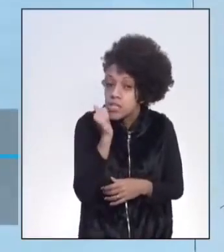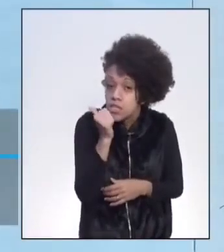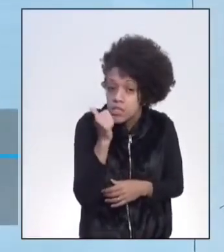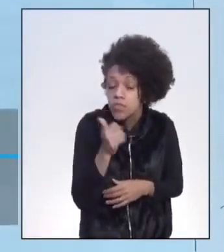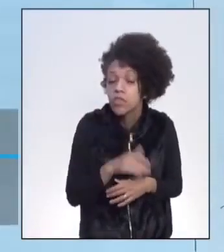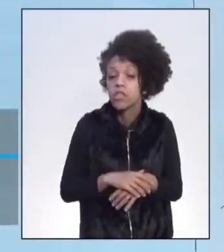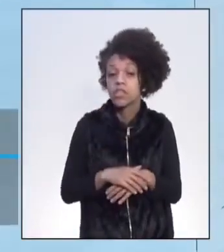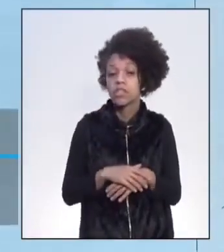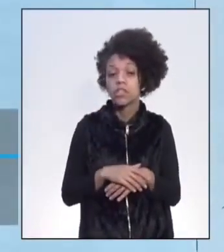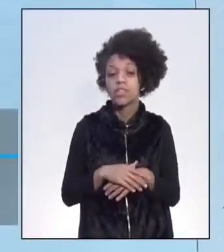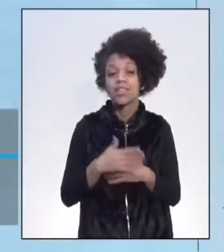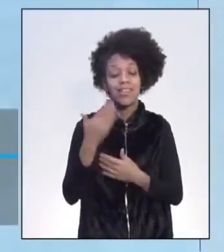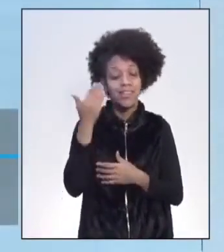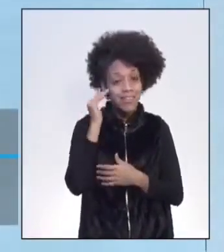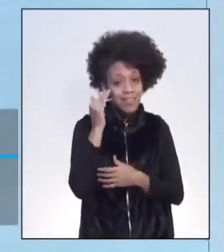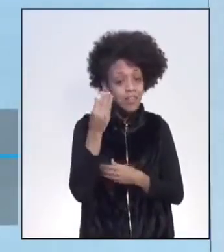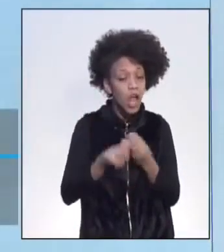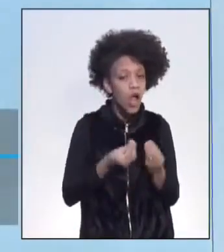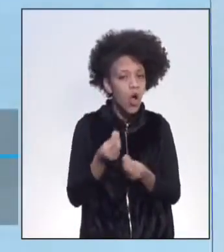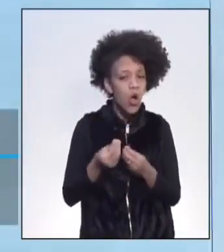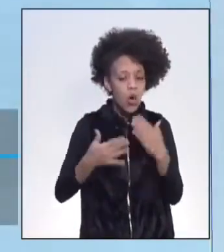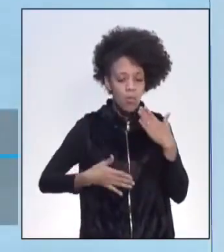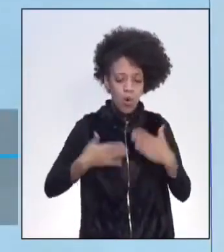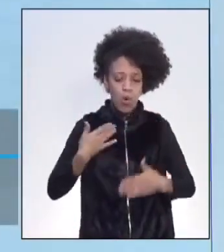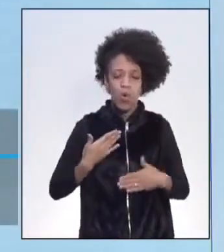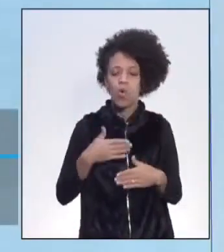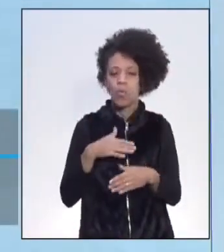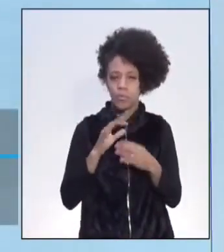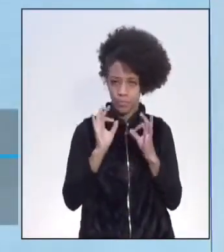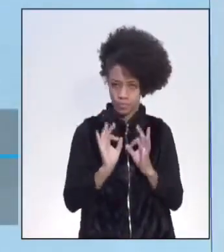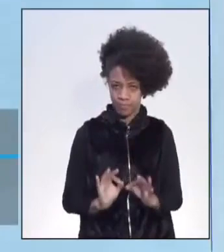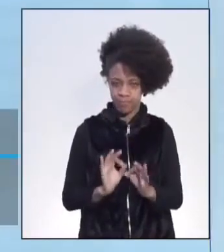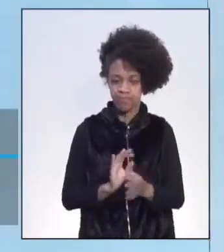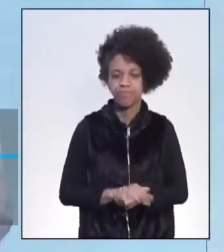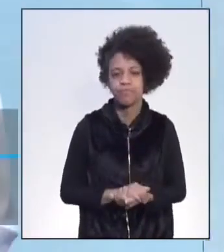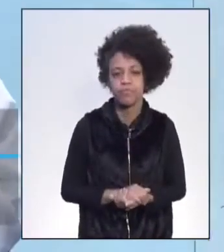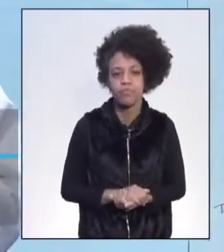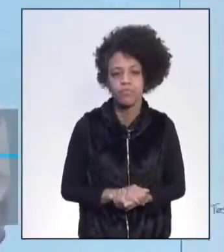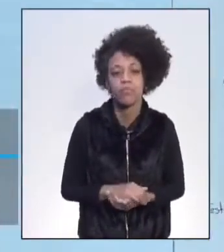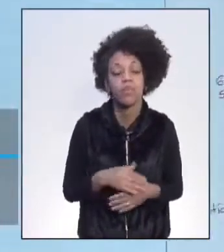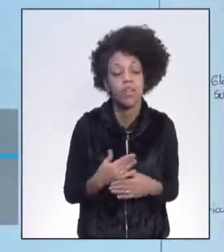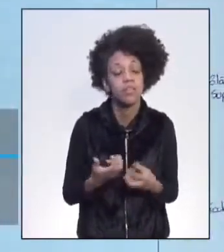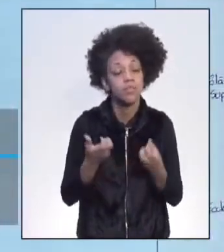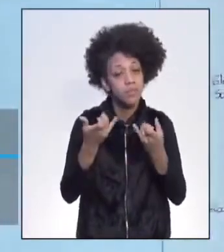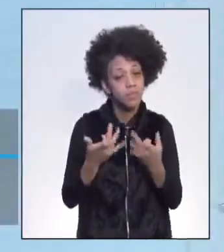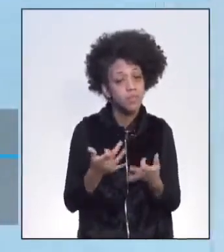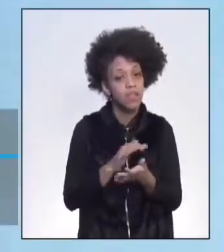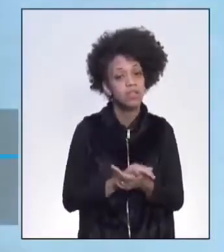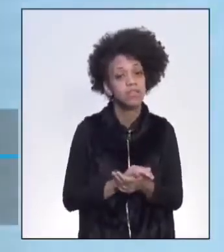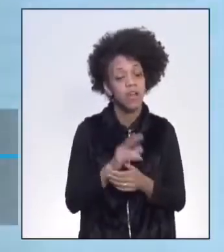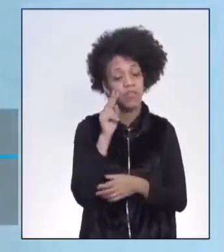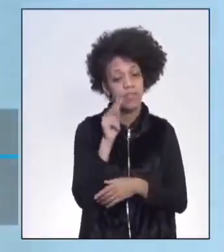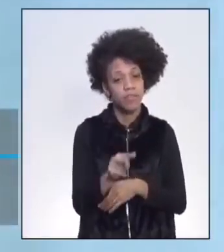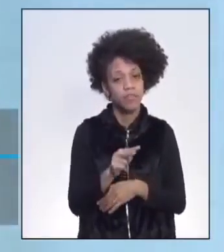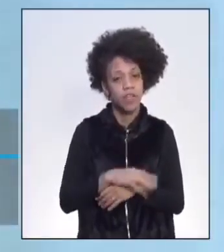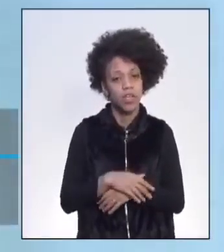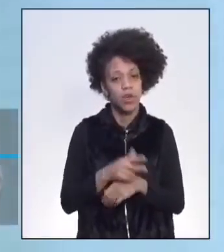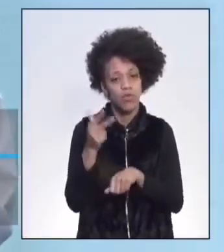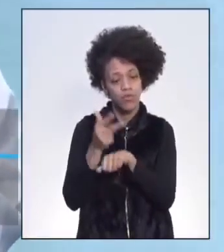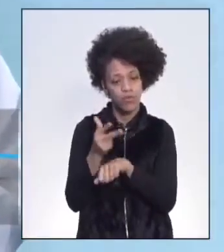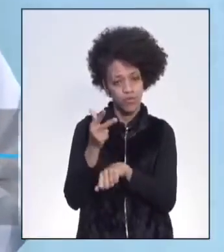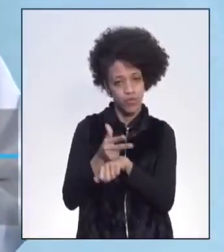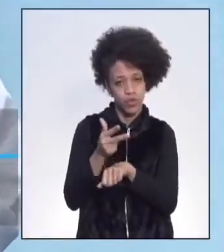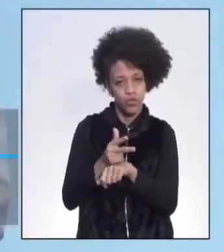da gente entender como o nosso corpo funciona. Tá ok? Dito isto, a gente vai ver um